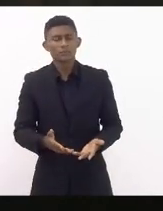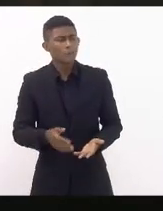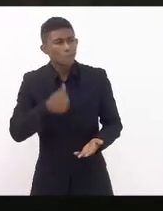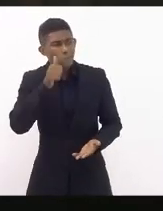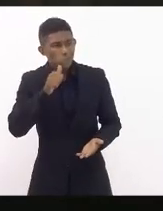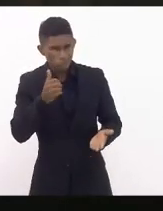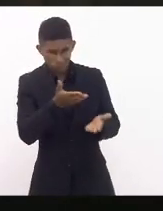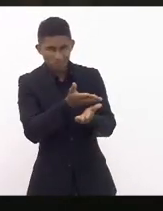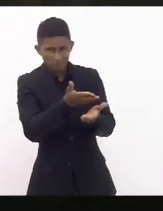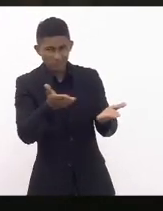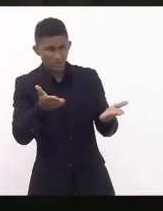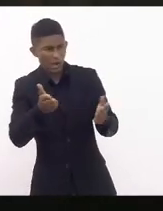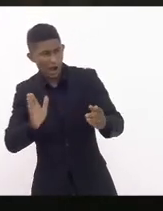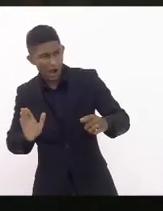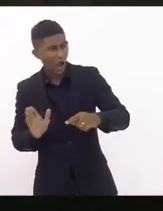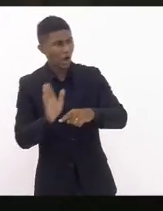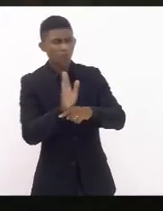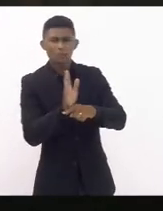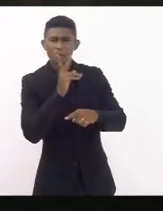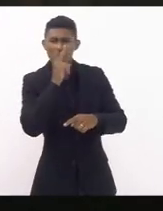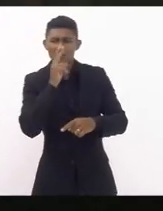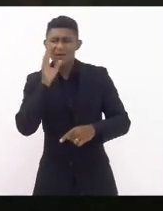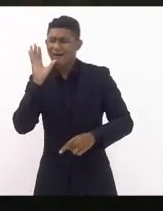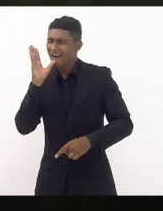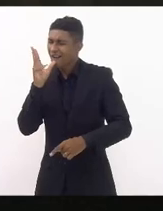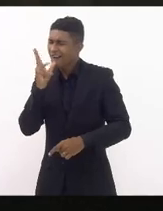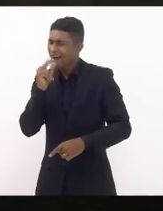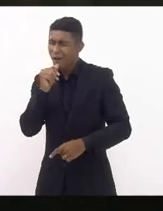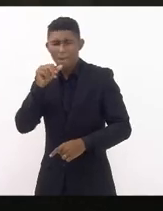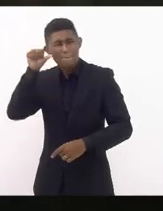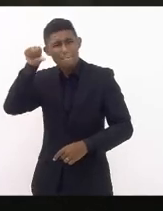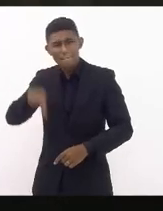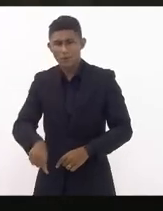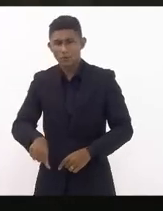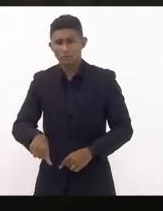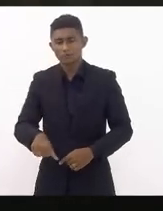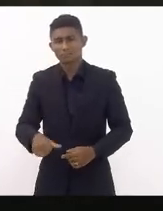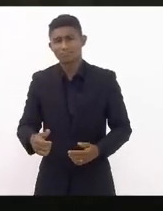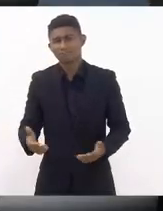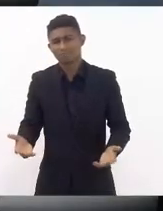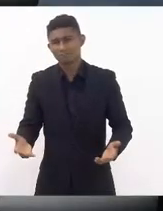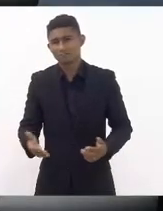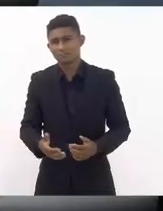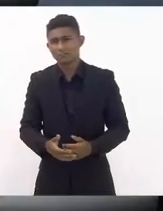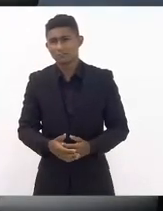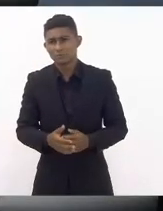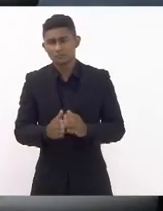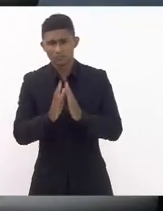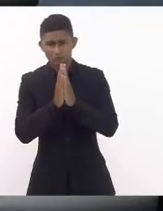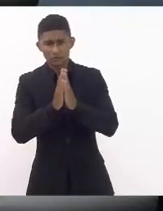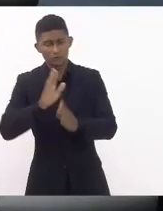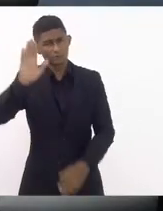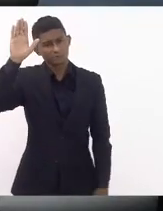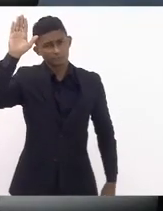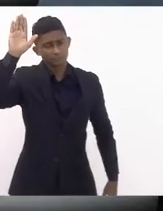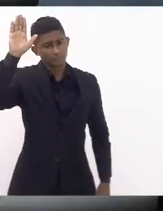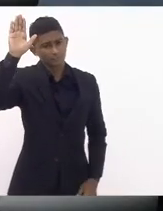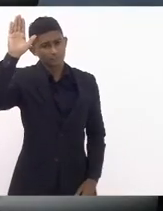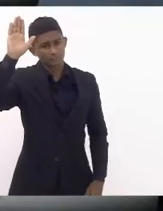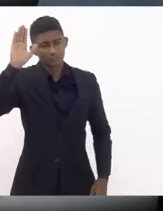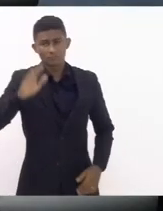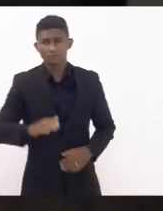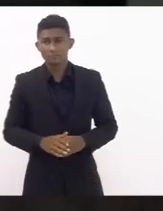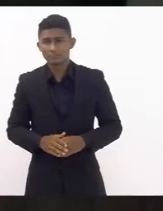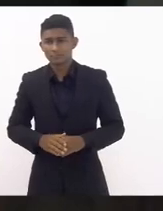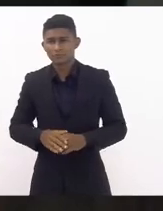mulheres, muito menos. Então, presidente... Eu quero uma parte, por favor. Hoje não. Porque